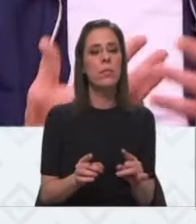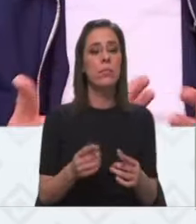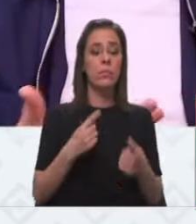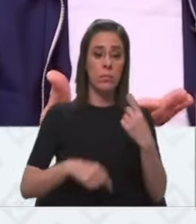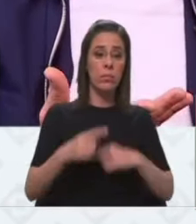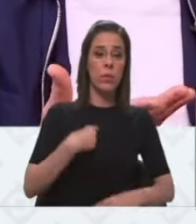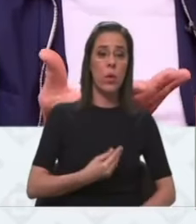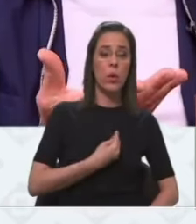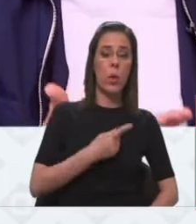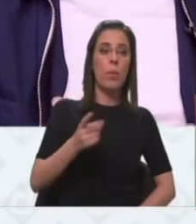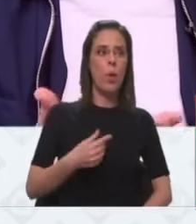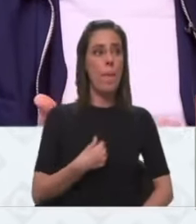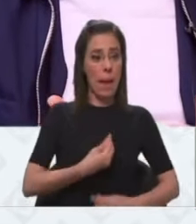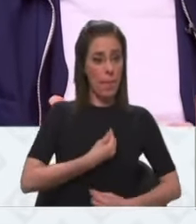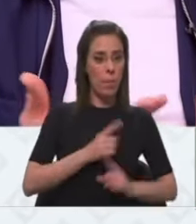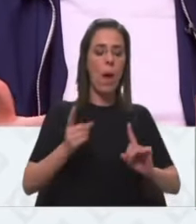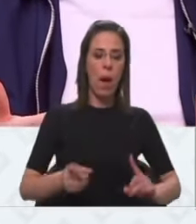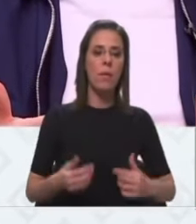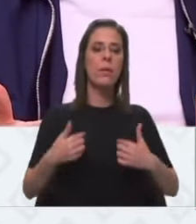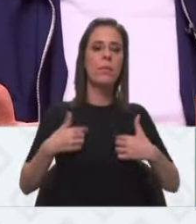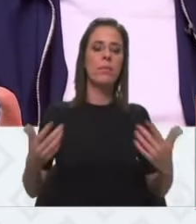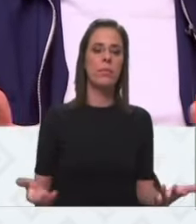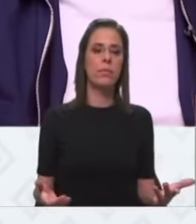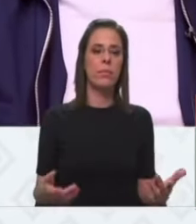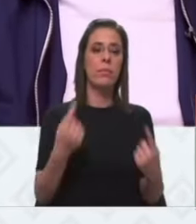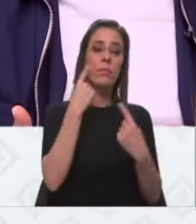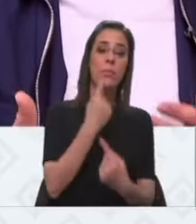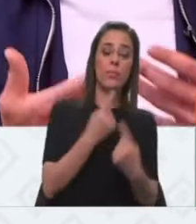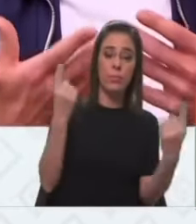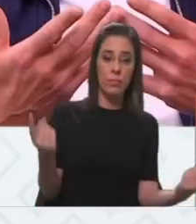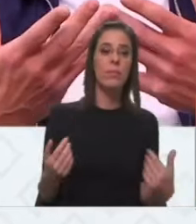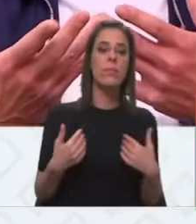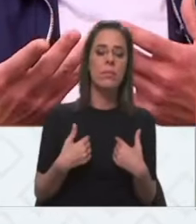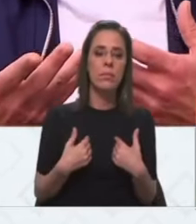intrinsecamente eu estou preocupado com isso, isto é, eu estou preocupado que nós estamos aqui a passar uma mensagem, nós